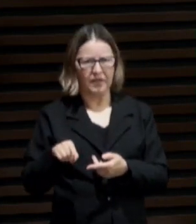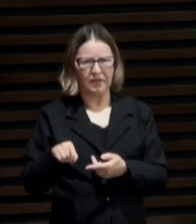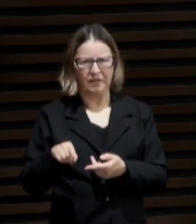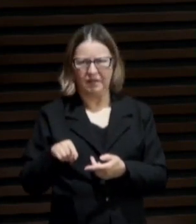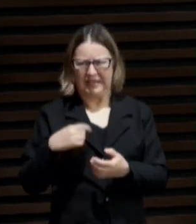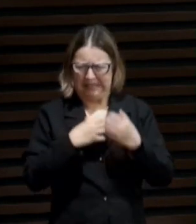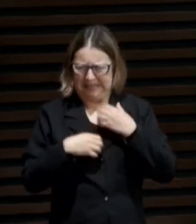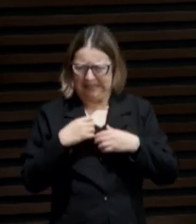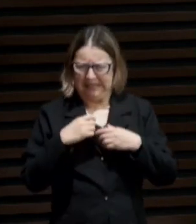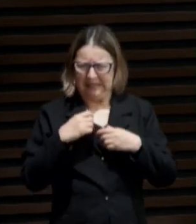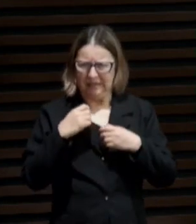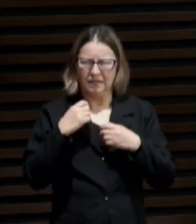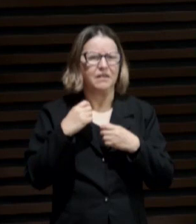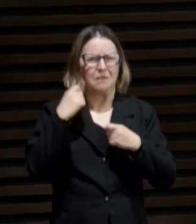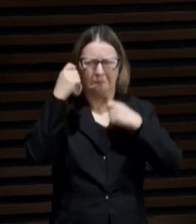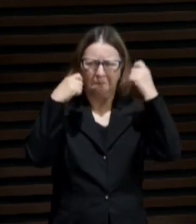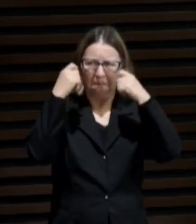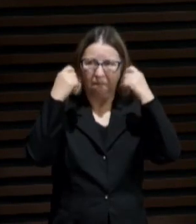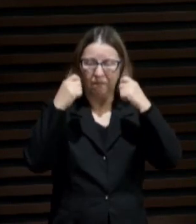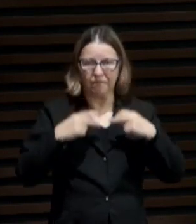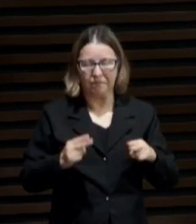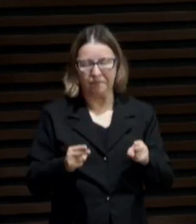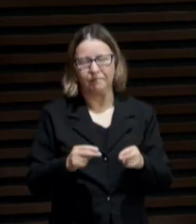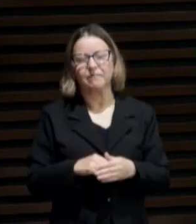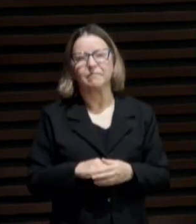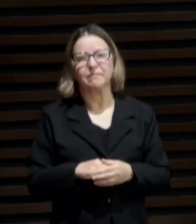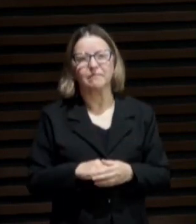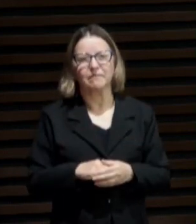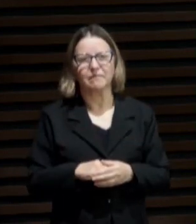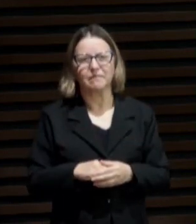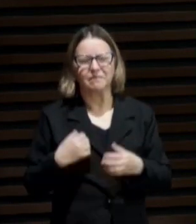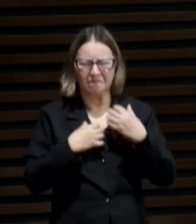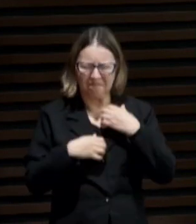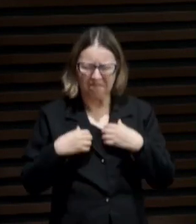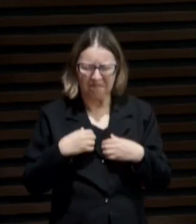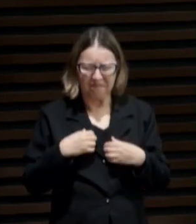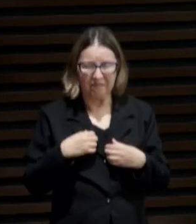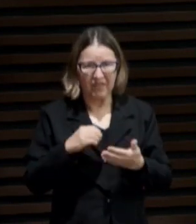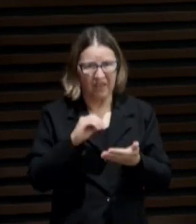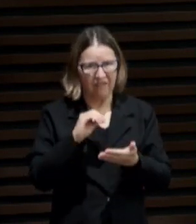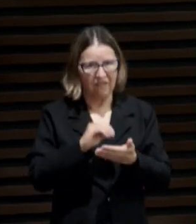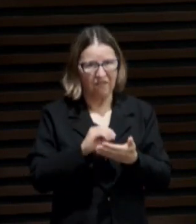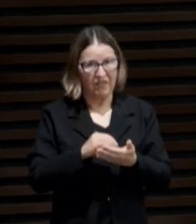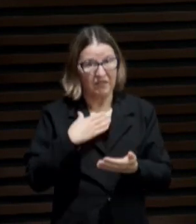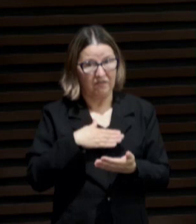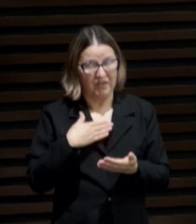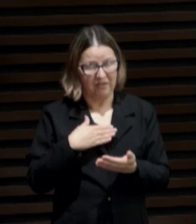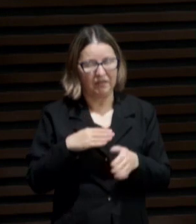preocupados. Então, a frustração, insatisfação, cada item desse aqui é um